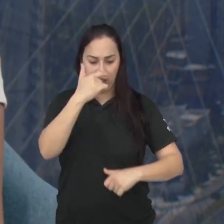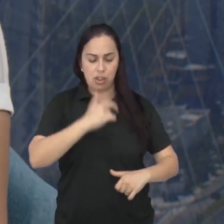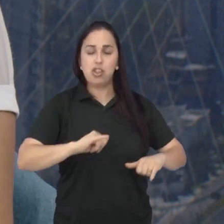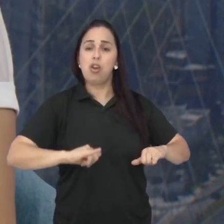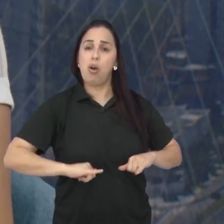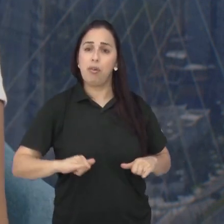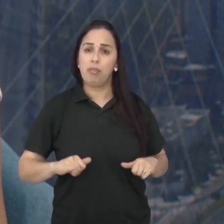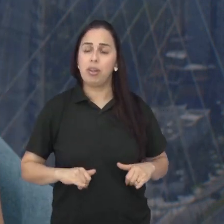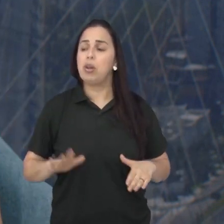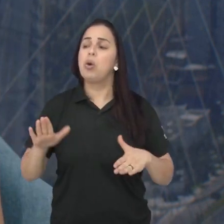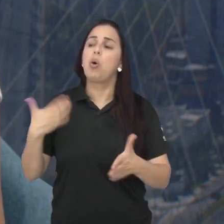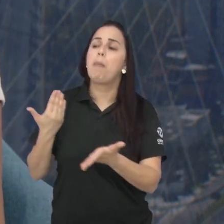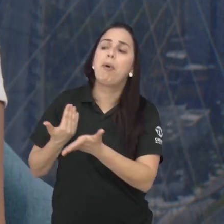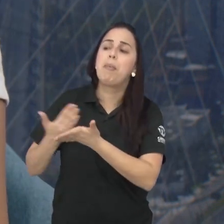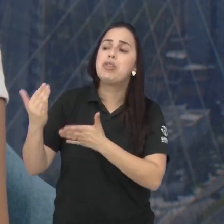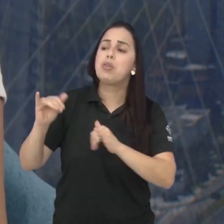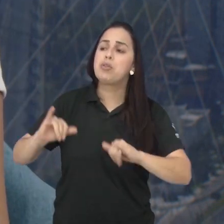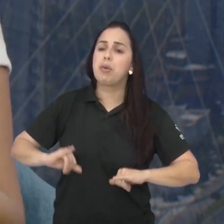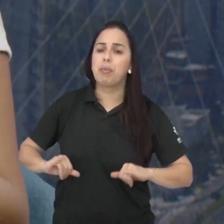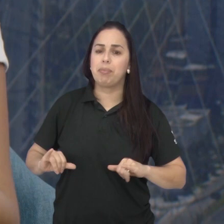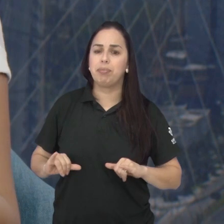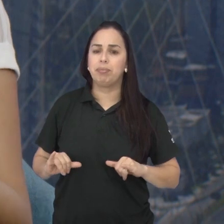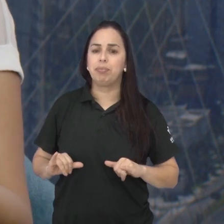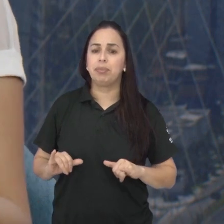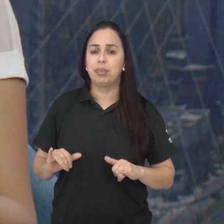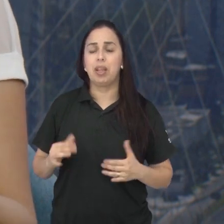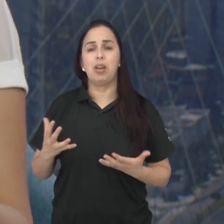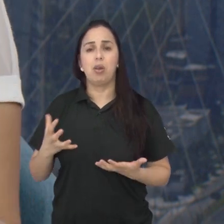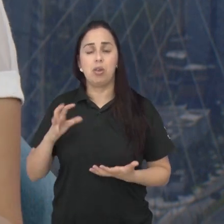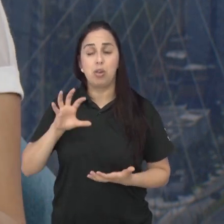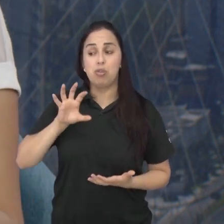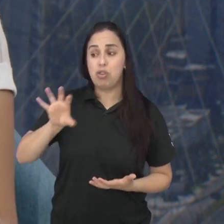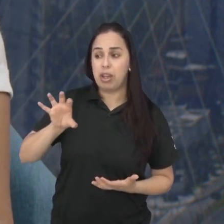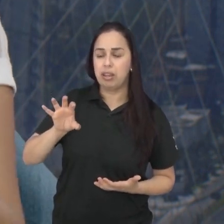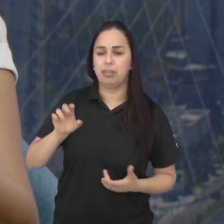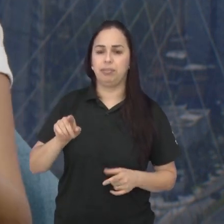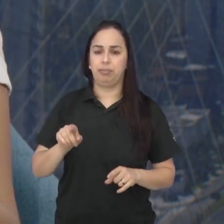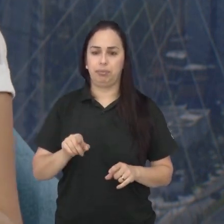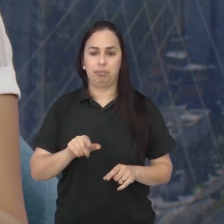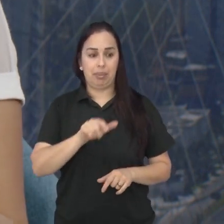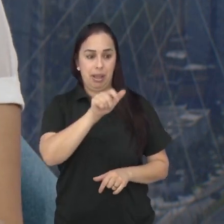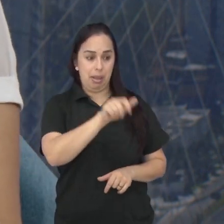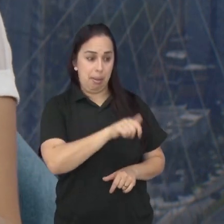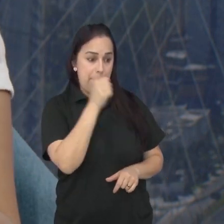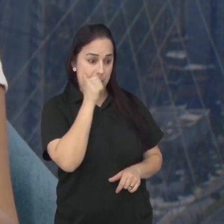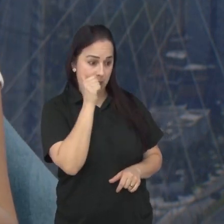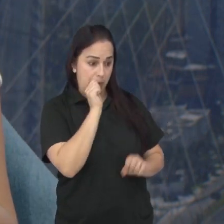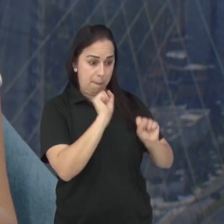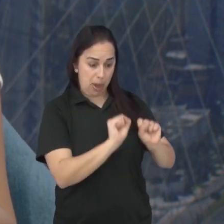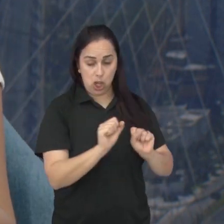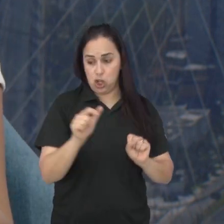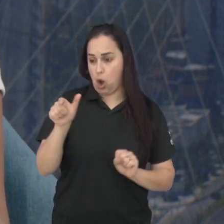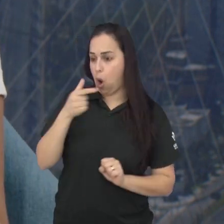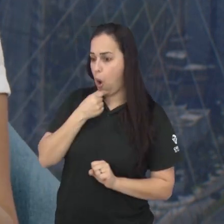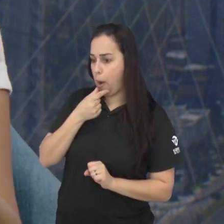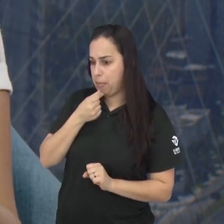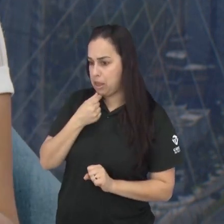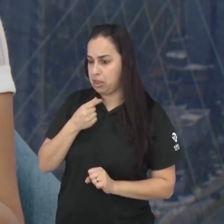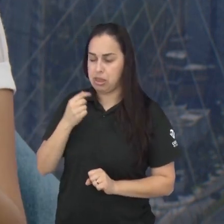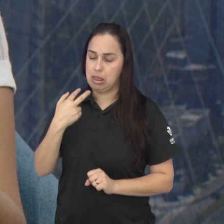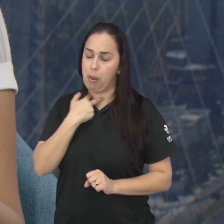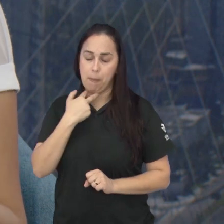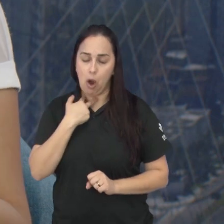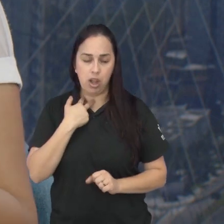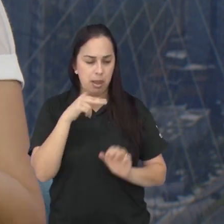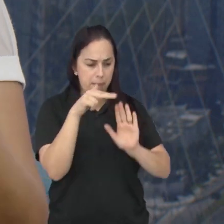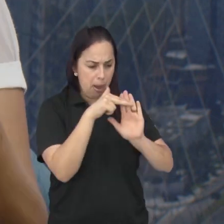a origem desse sofrimento? É uma postura educativa de que meninas podem isso, meninos não podem aquilo, e hoje a